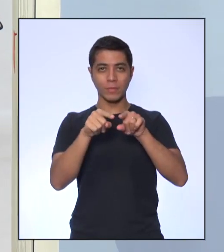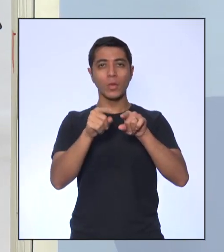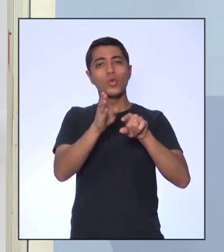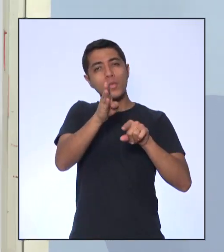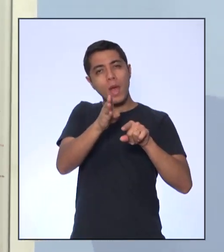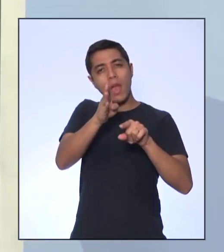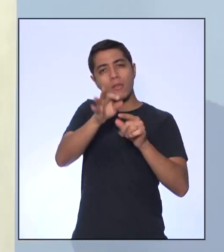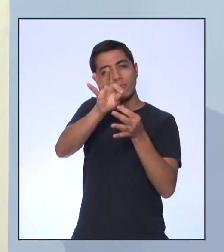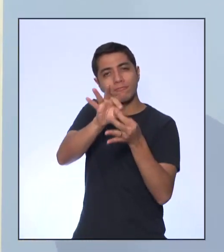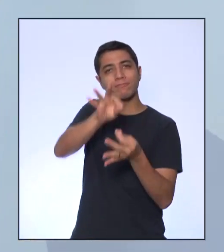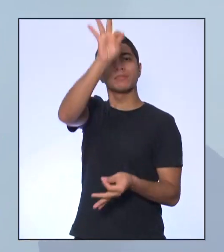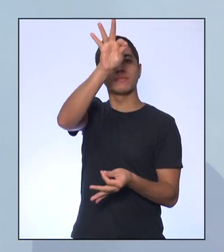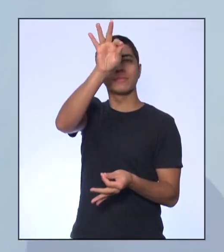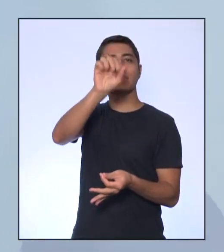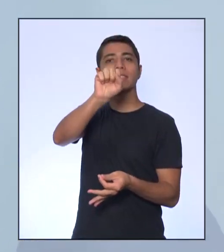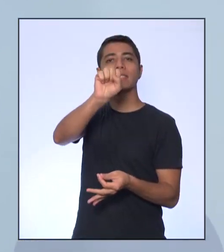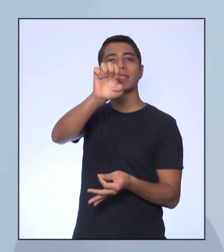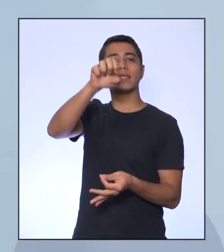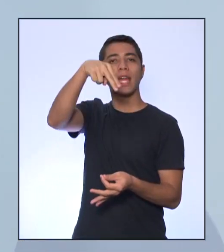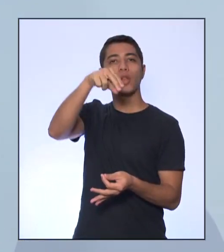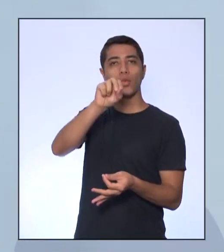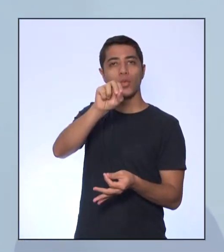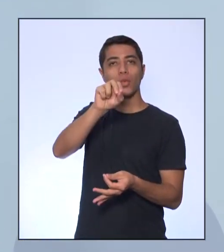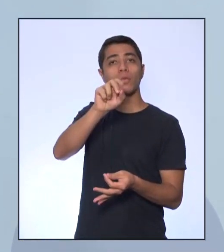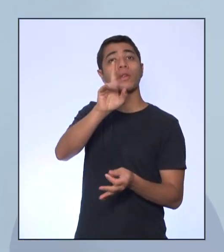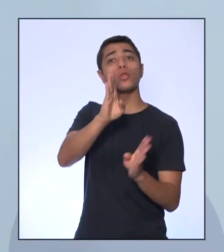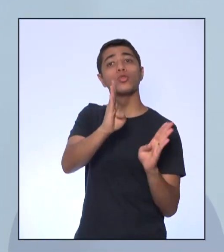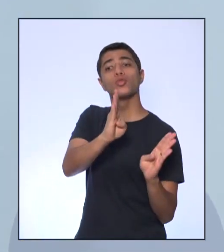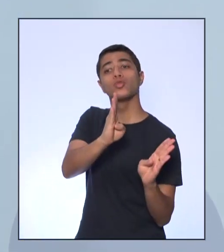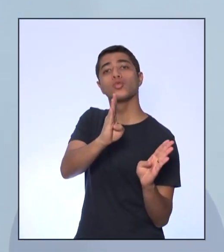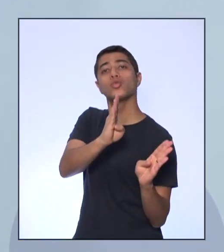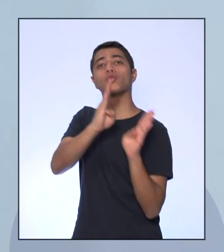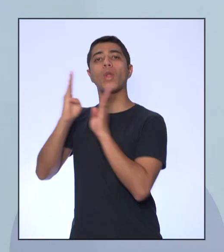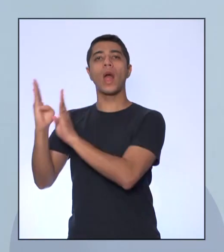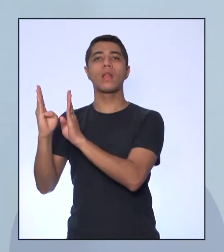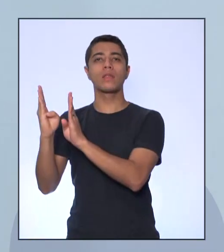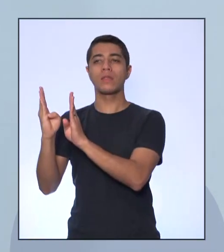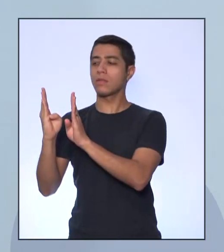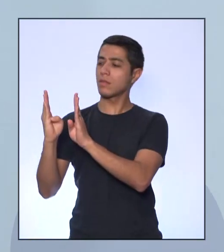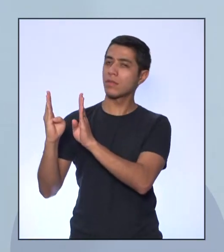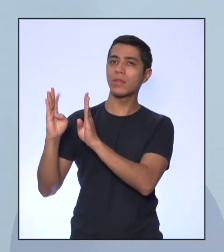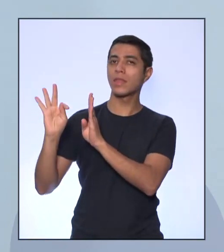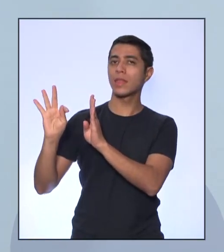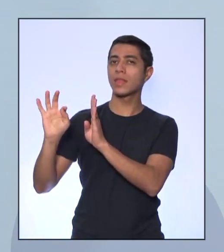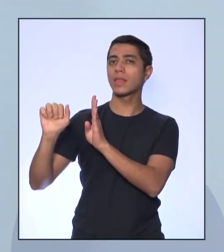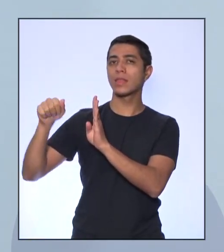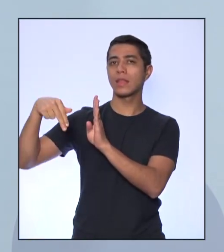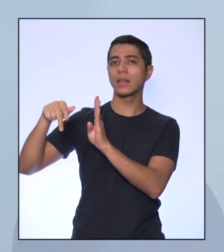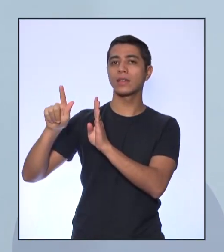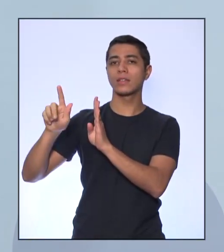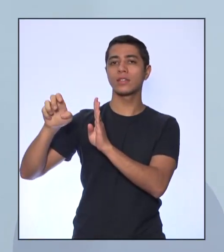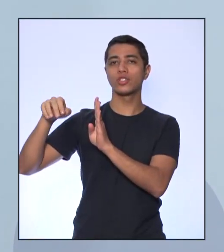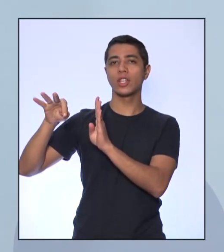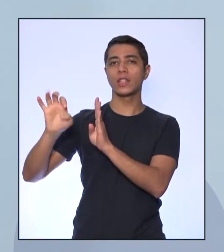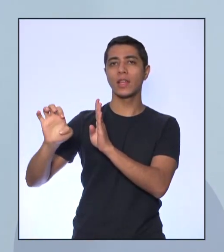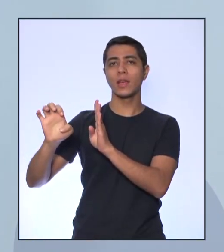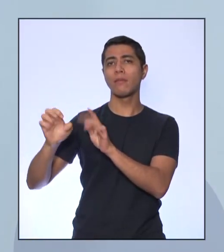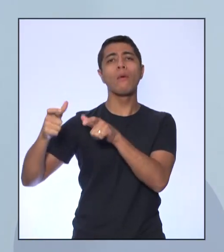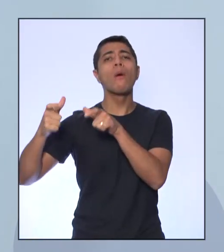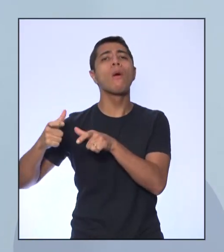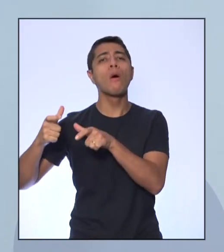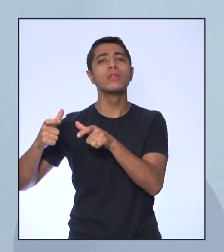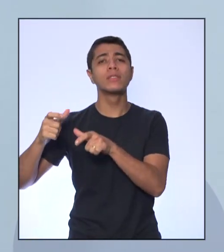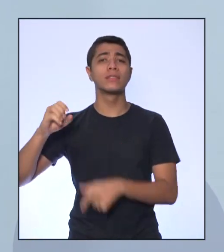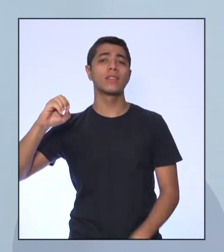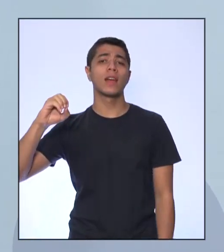vou trazer essa paralela eu vou trazer essa paralela aqui no ponto de 0° tão aqui quando forma 0°